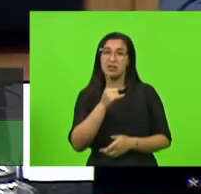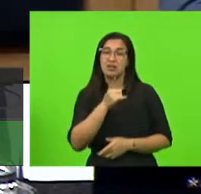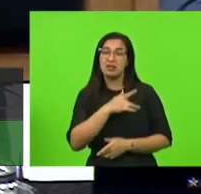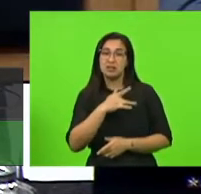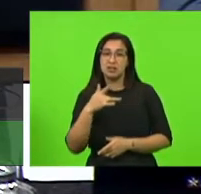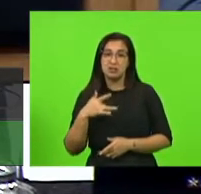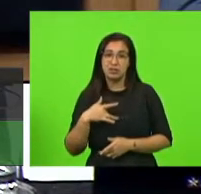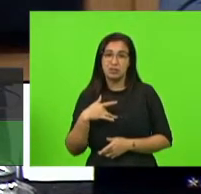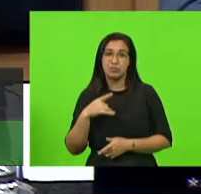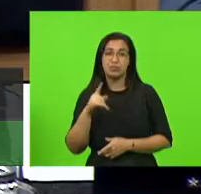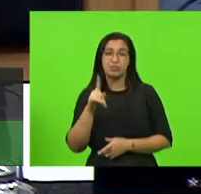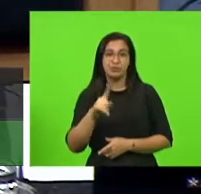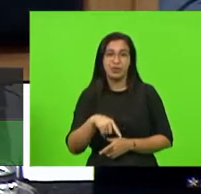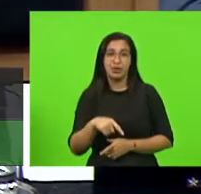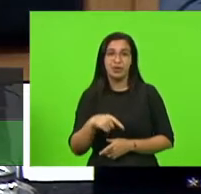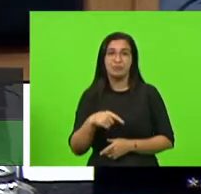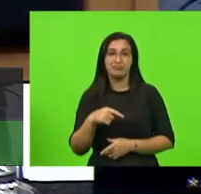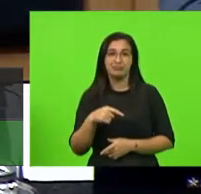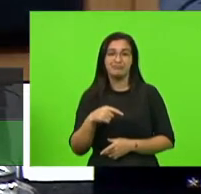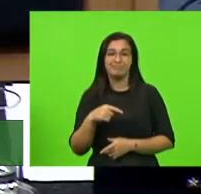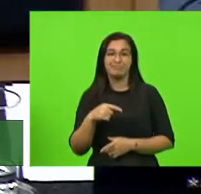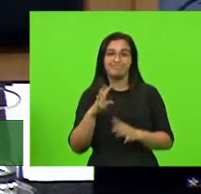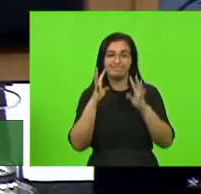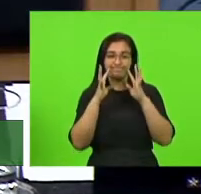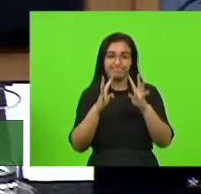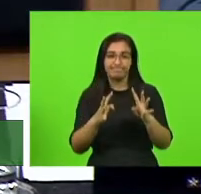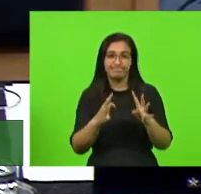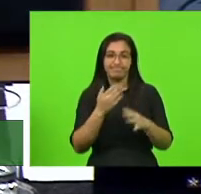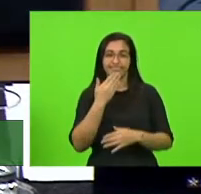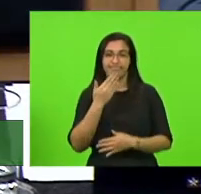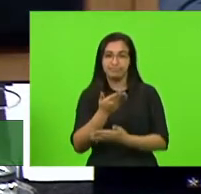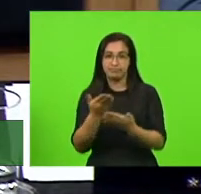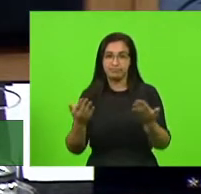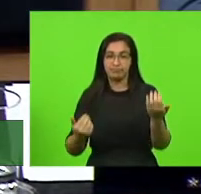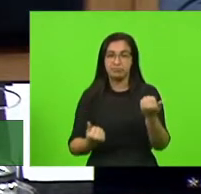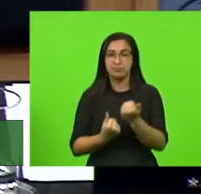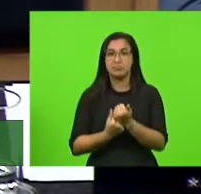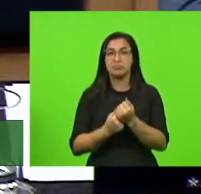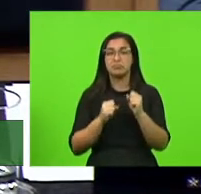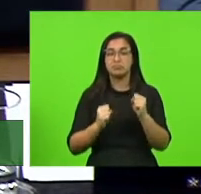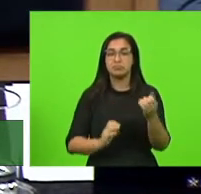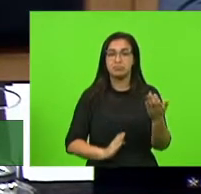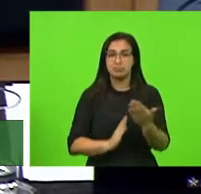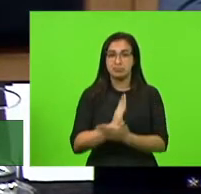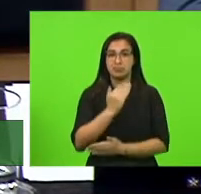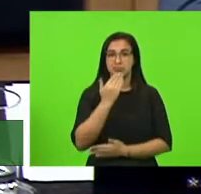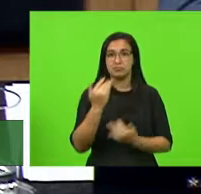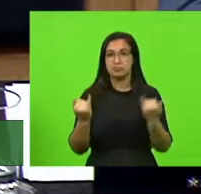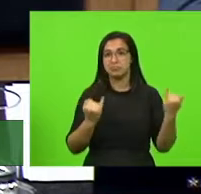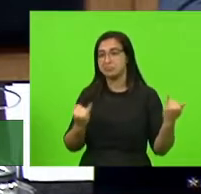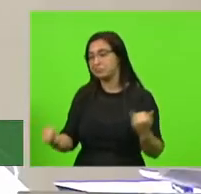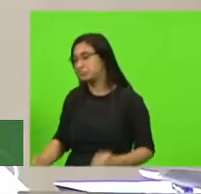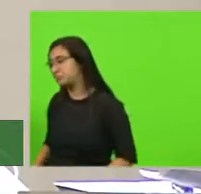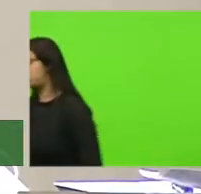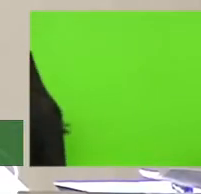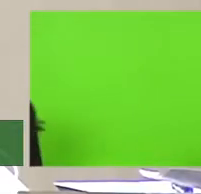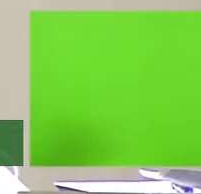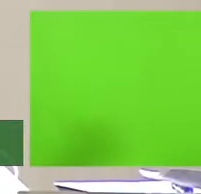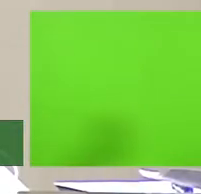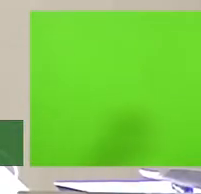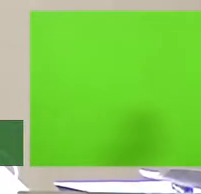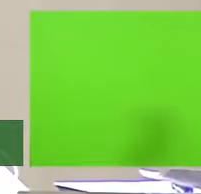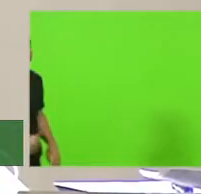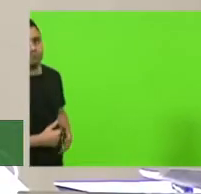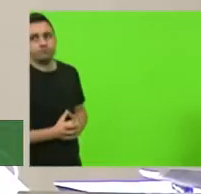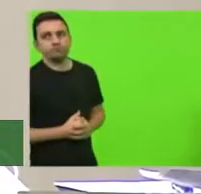tão sensível que é a saúde. Por isso, peço a vênia dos nobres colegas para que a gente possa estar aprovando esse pedido de informação. Obrigado. Não havendo mais